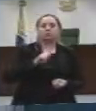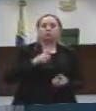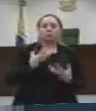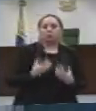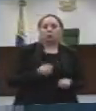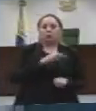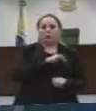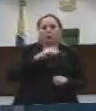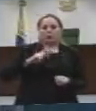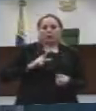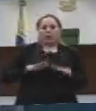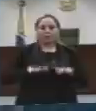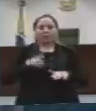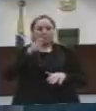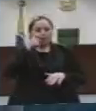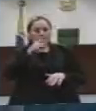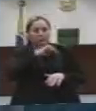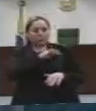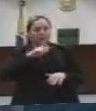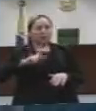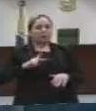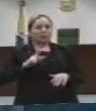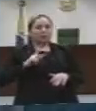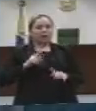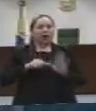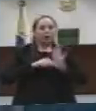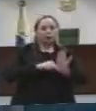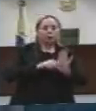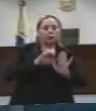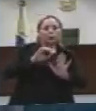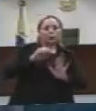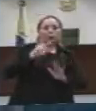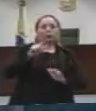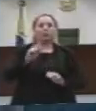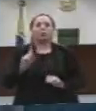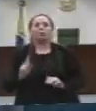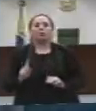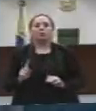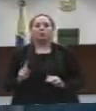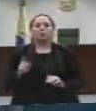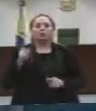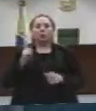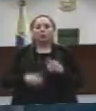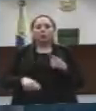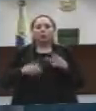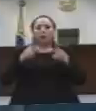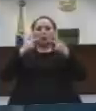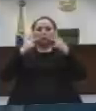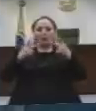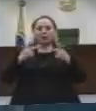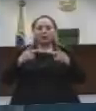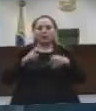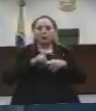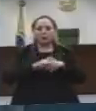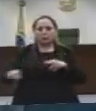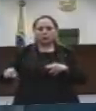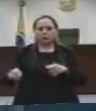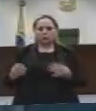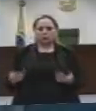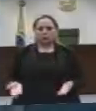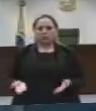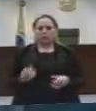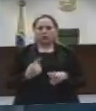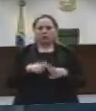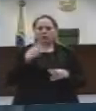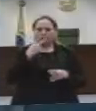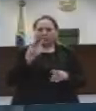às vezes interessa ele adentra em outras coisas não foi proibida a pregação nos trens sobre alegação de que estava se invadindo o direito do